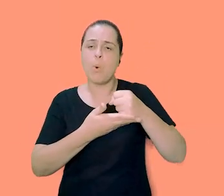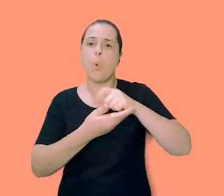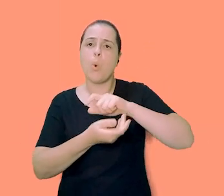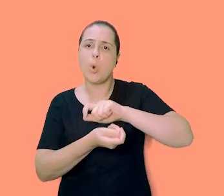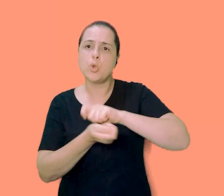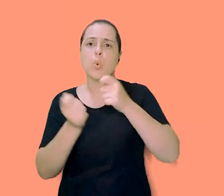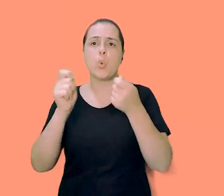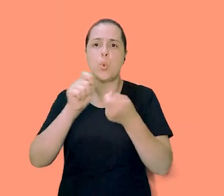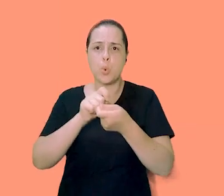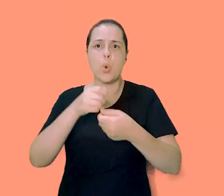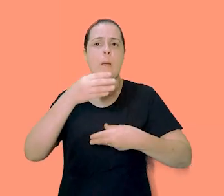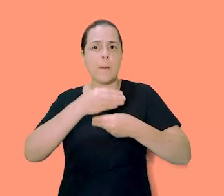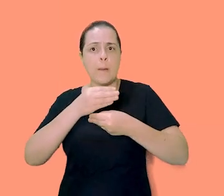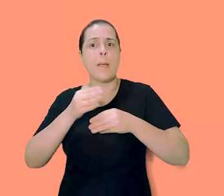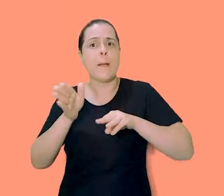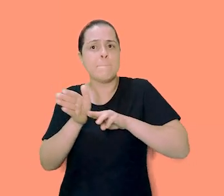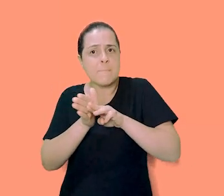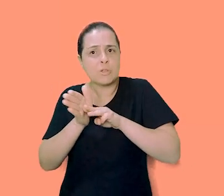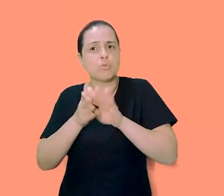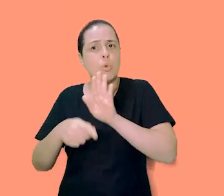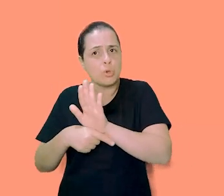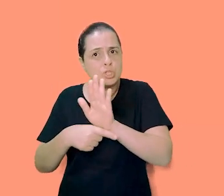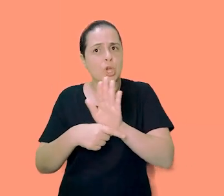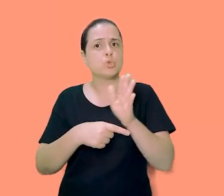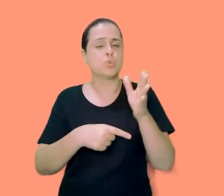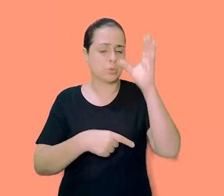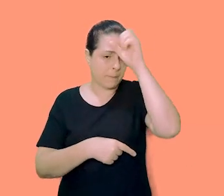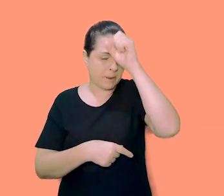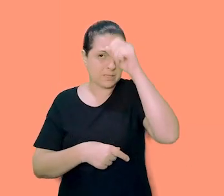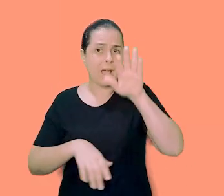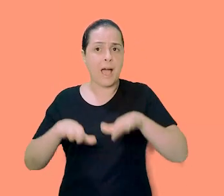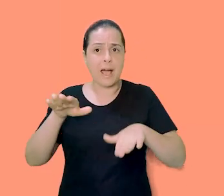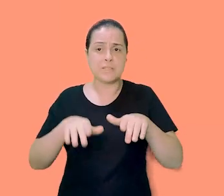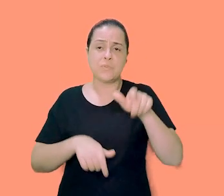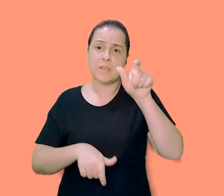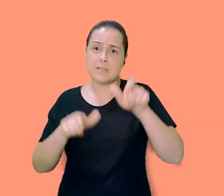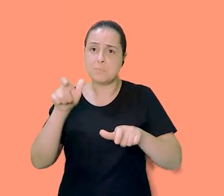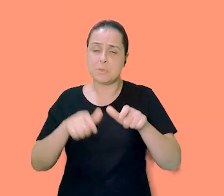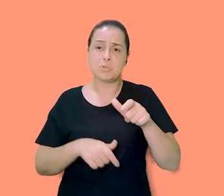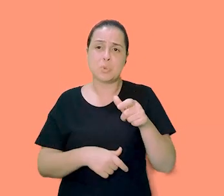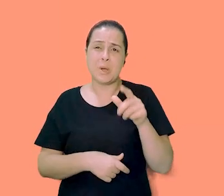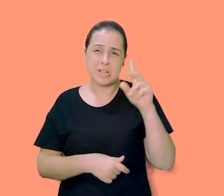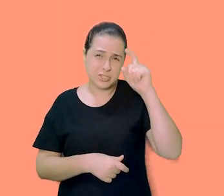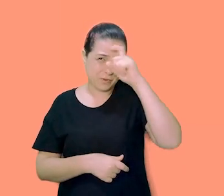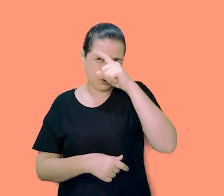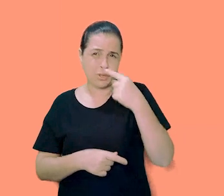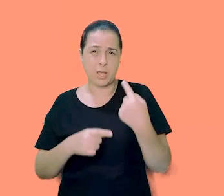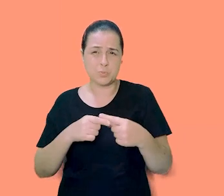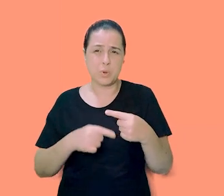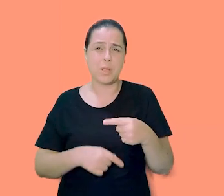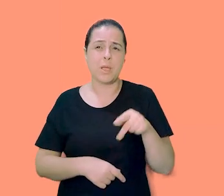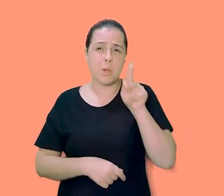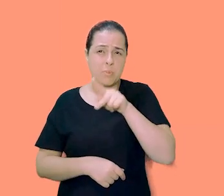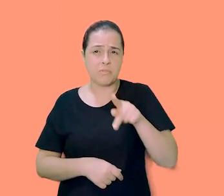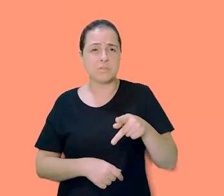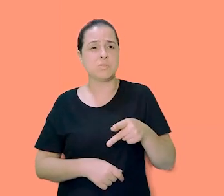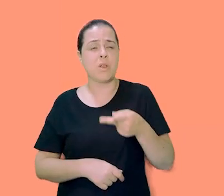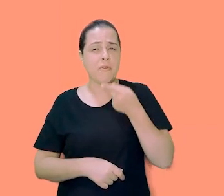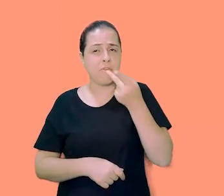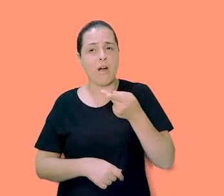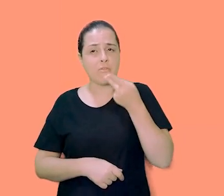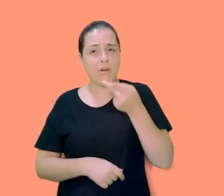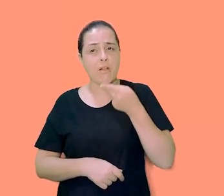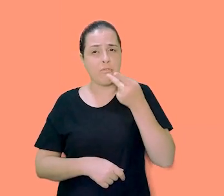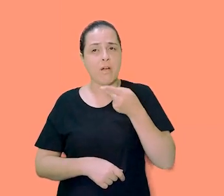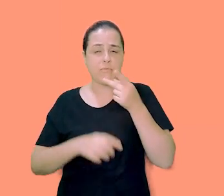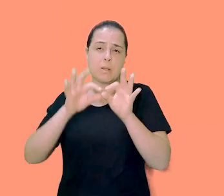de metodologias que podem ajudar. Às vezes a pessoa tem mais dificuldade de assimilar o conteúdo que o professor fala muito. Então, ele pode indicar um livro para o